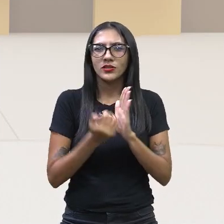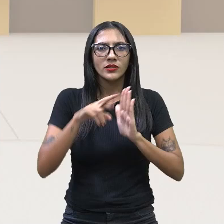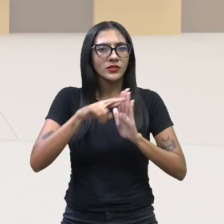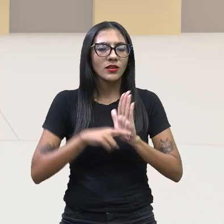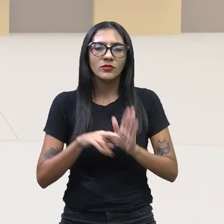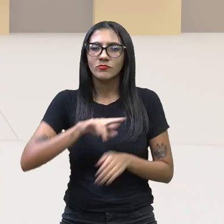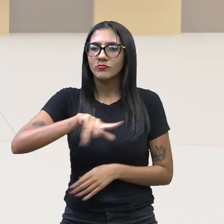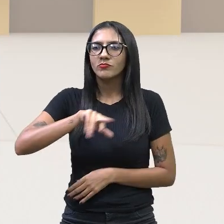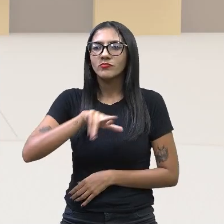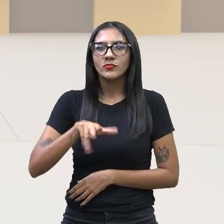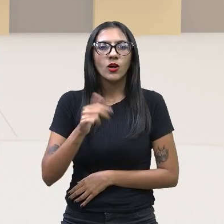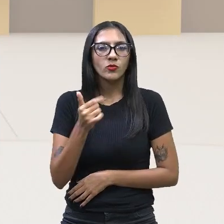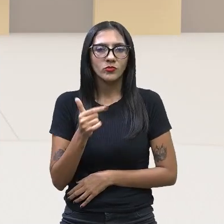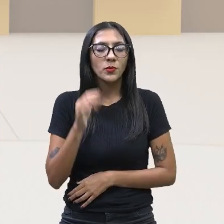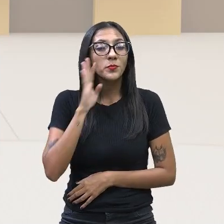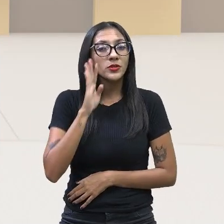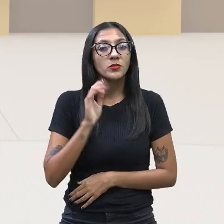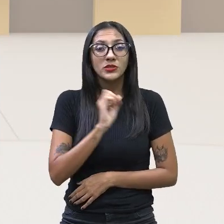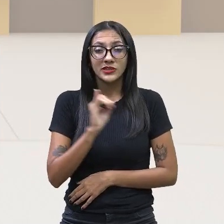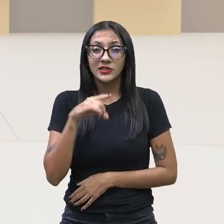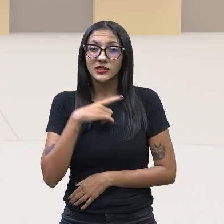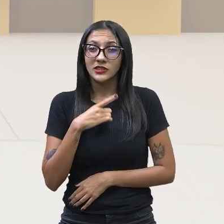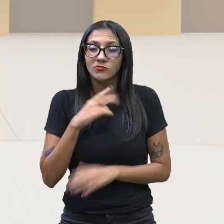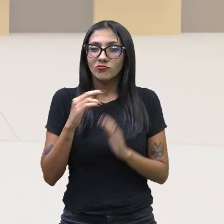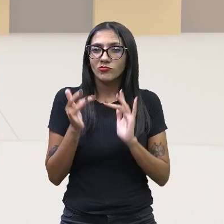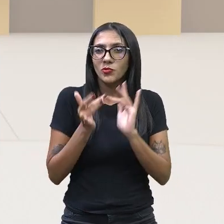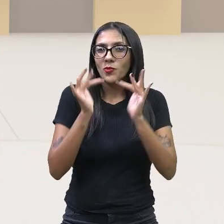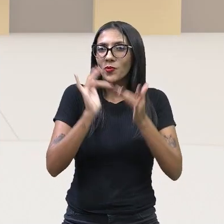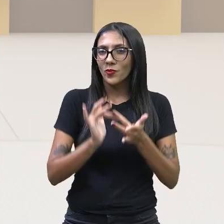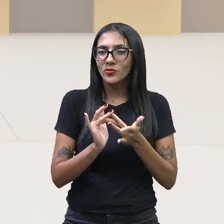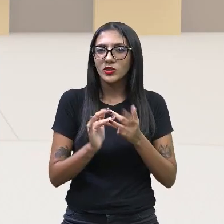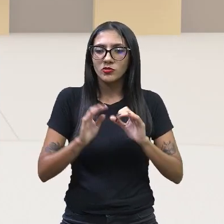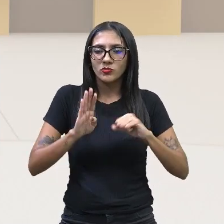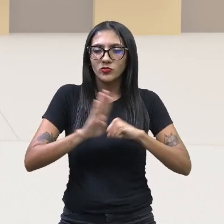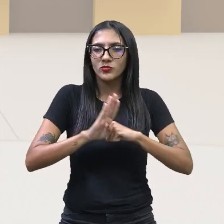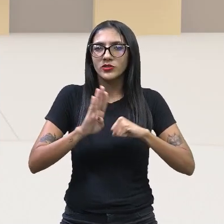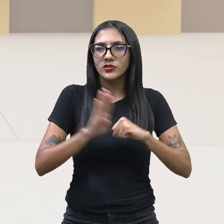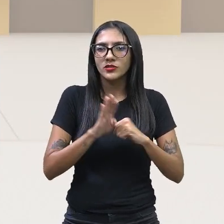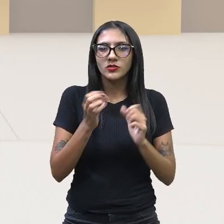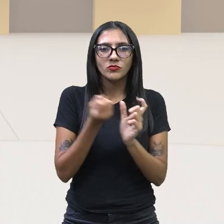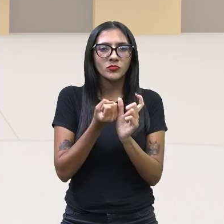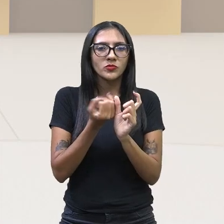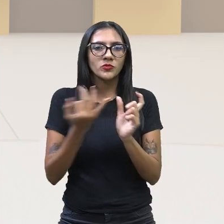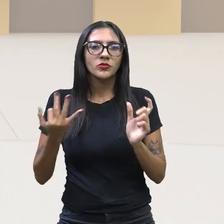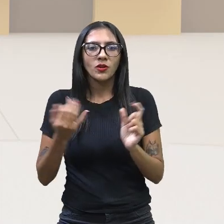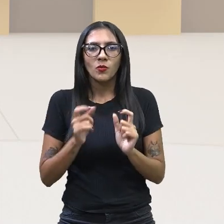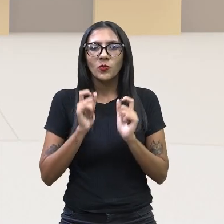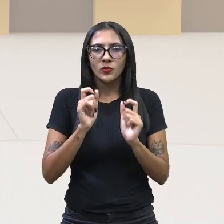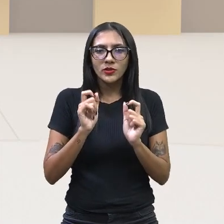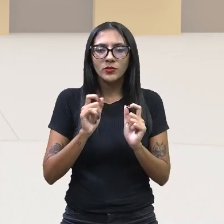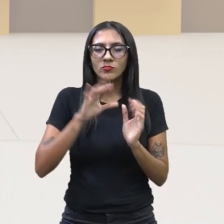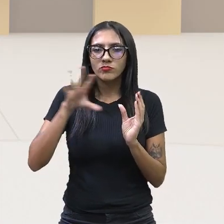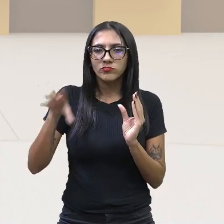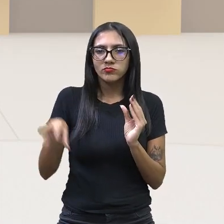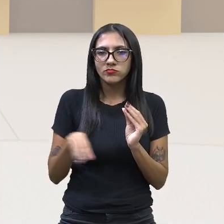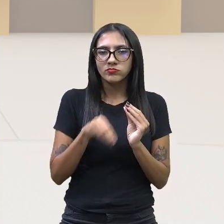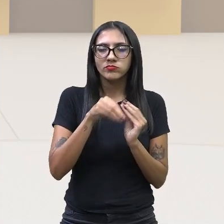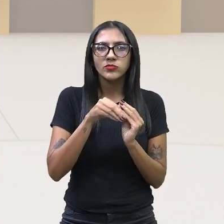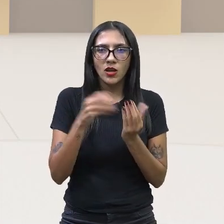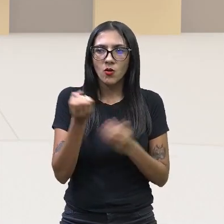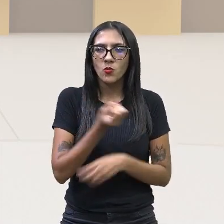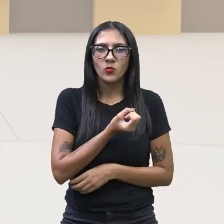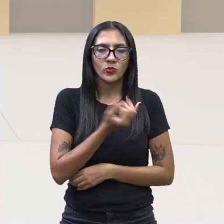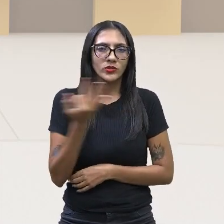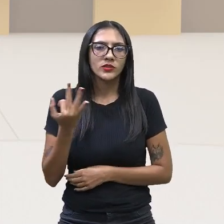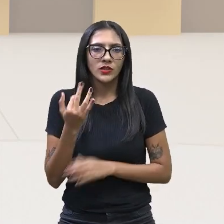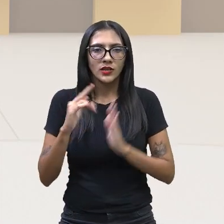irregular, especialmente aqui quando se trata de plural, plural de substantivos. E o que é um plural, professora? Vai acrescentar, vai dar um número maior, né? Em